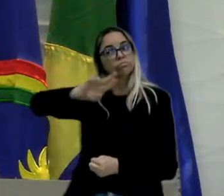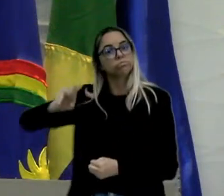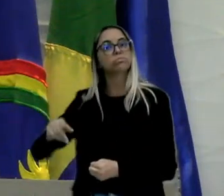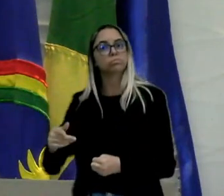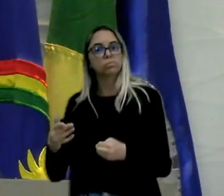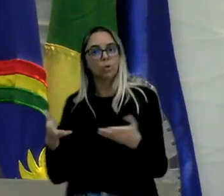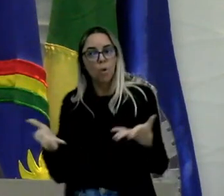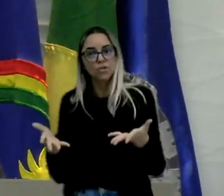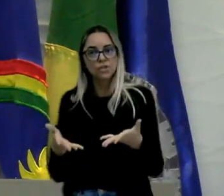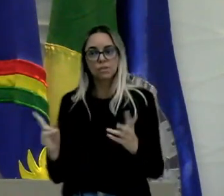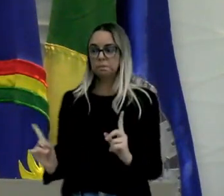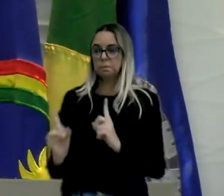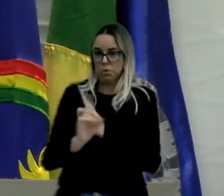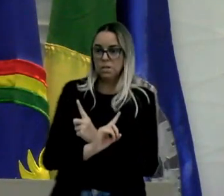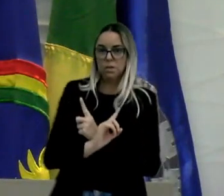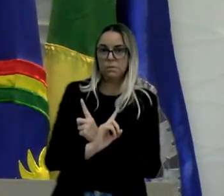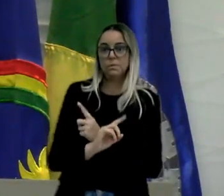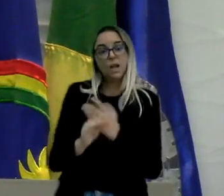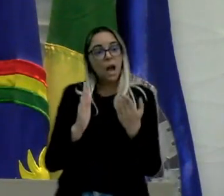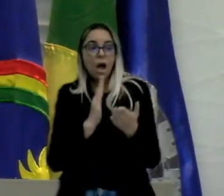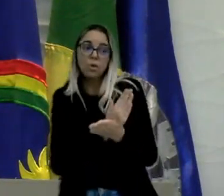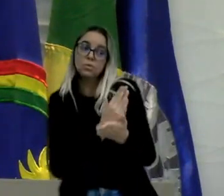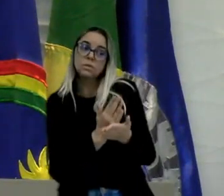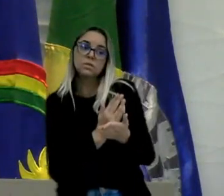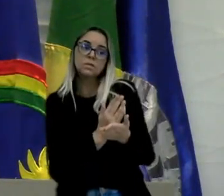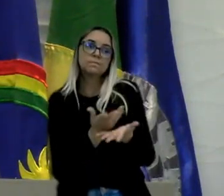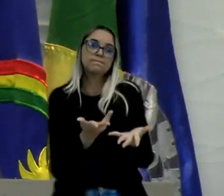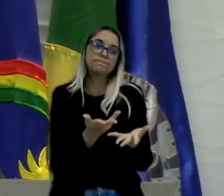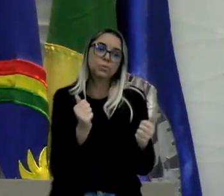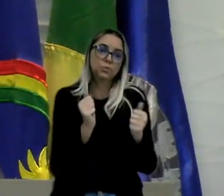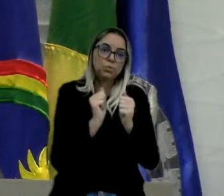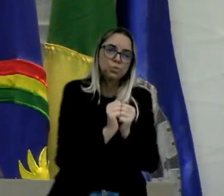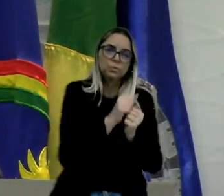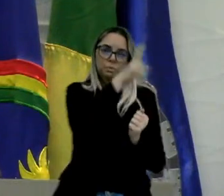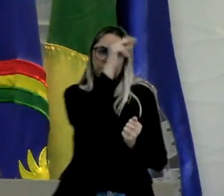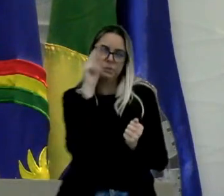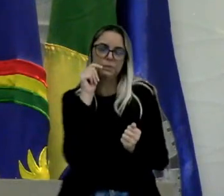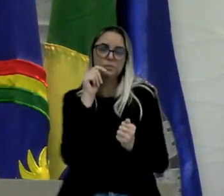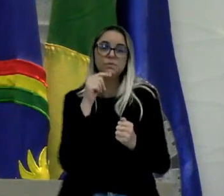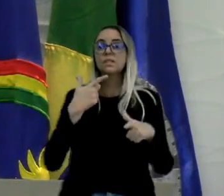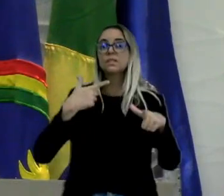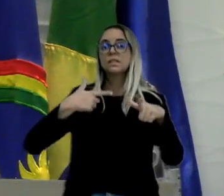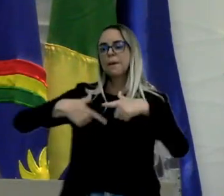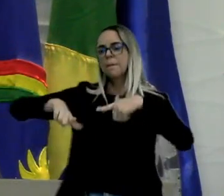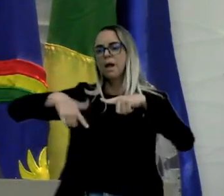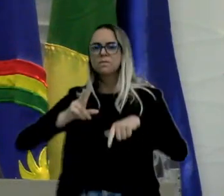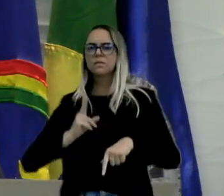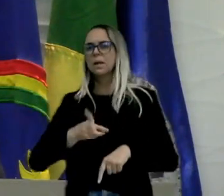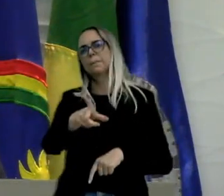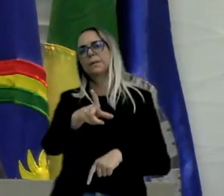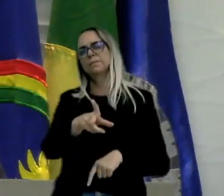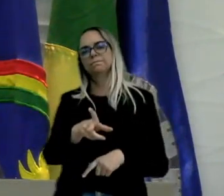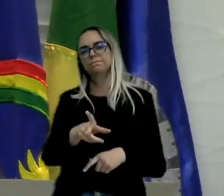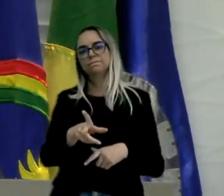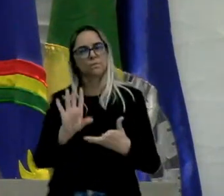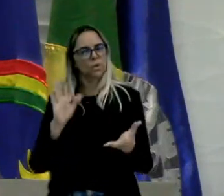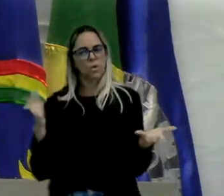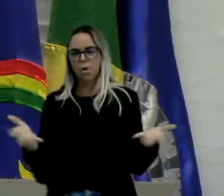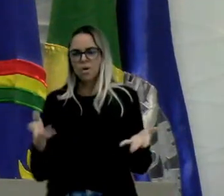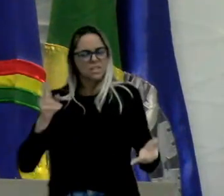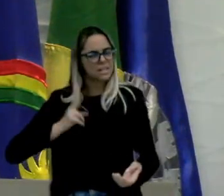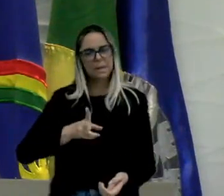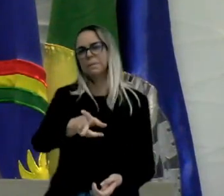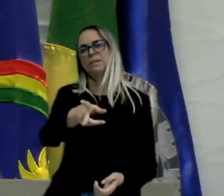de oposição e alguns vereadores da sempre trabalharam e hoje continuamos